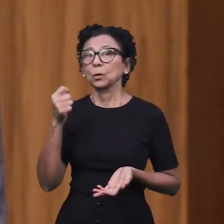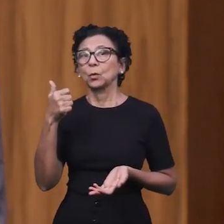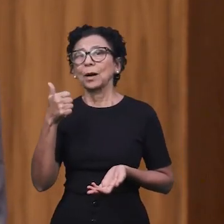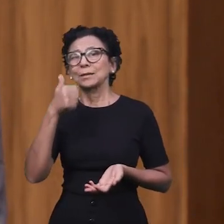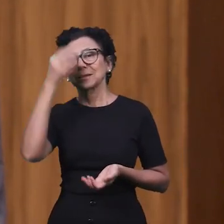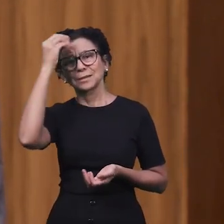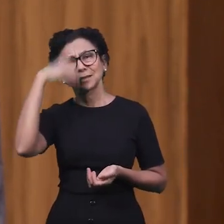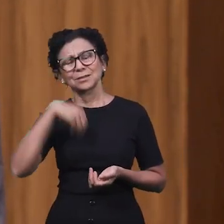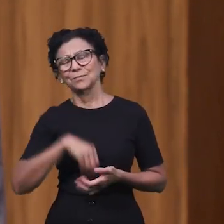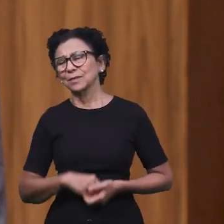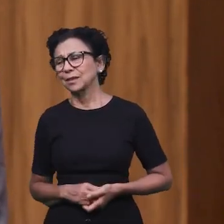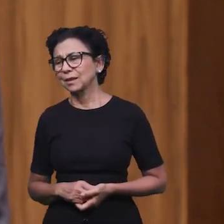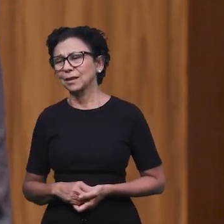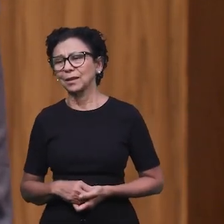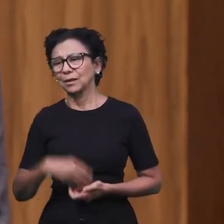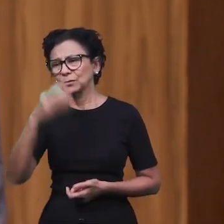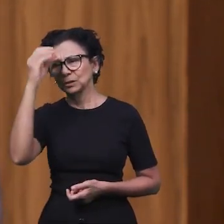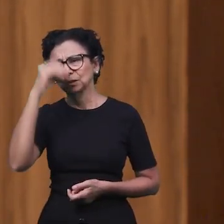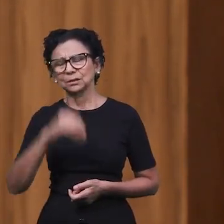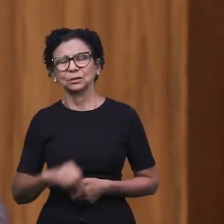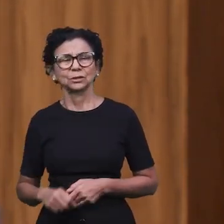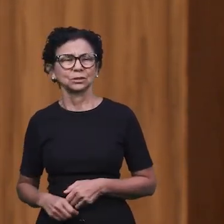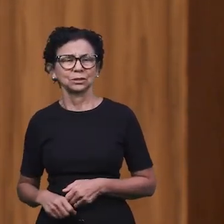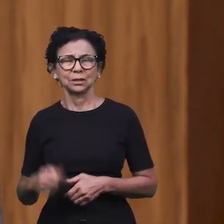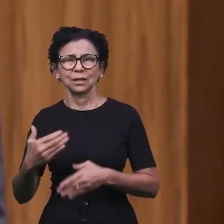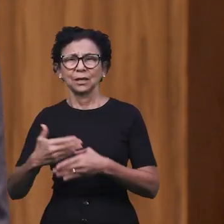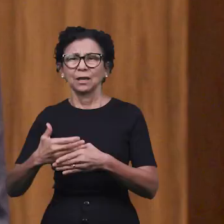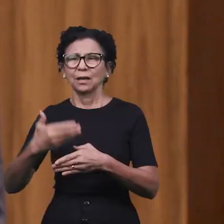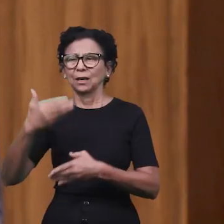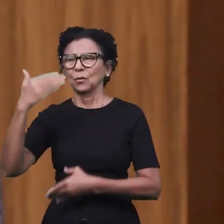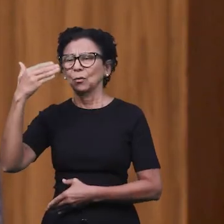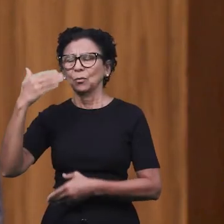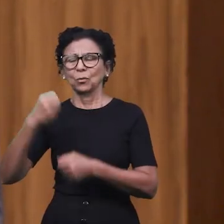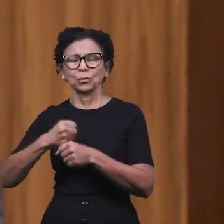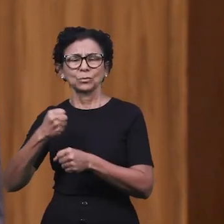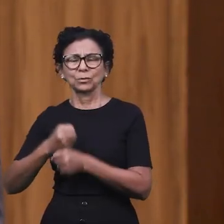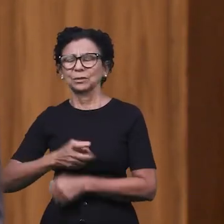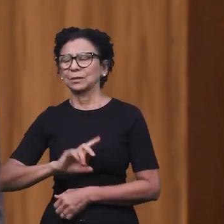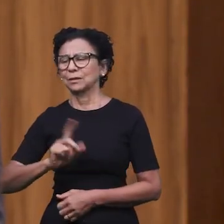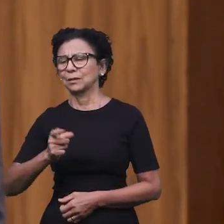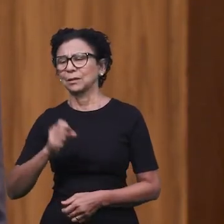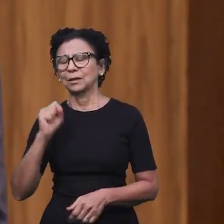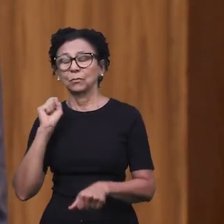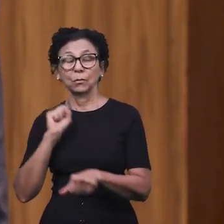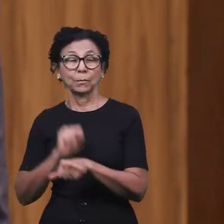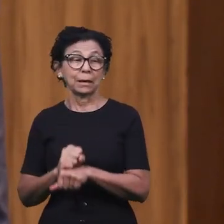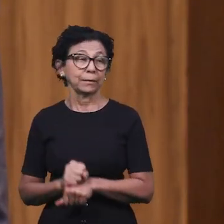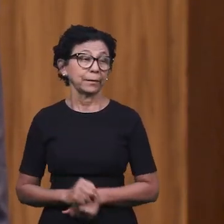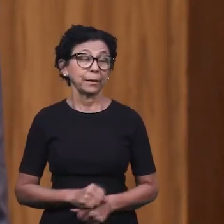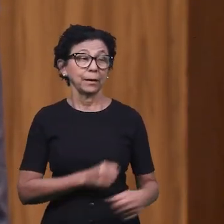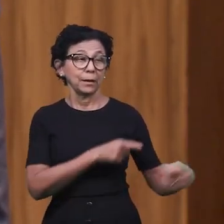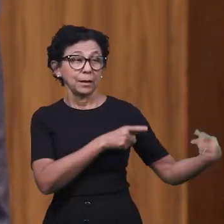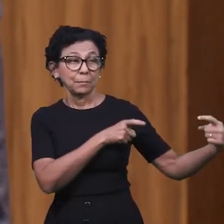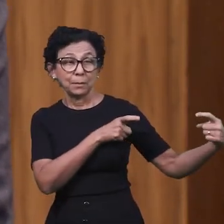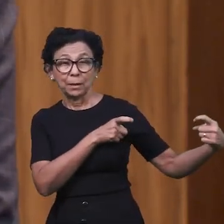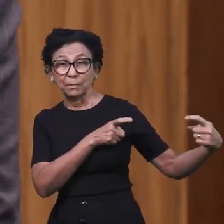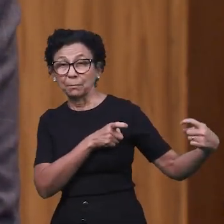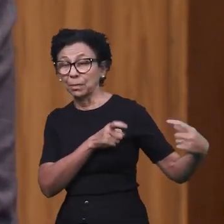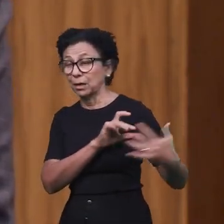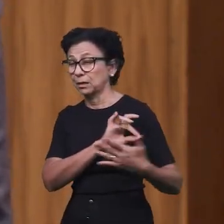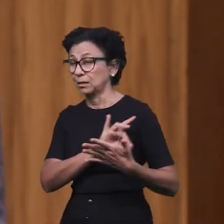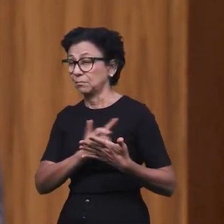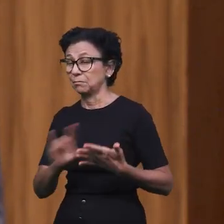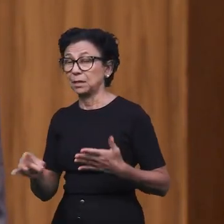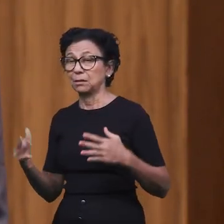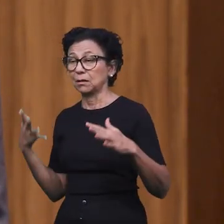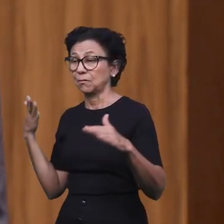desanimá-lo. Ele poderia olhar e falar assim, não vai dar para construir esse muro, não. É muita guerra que se